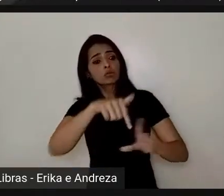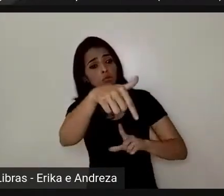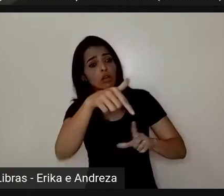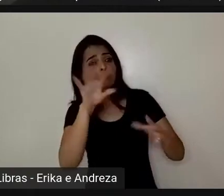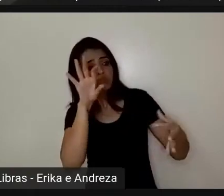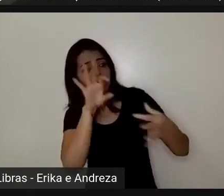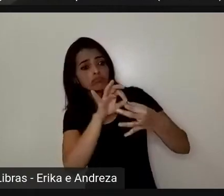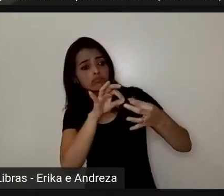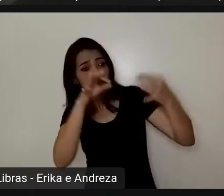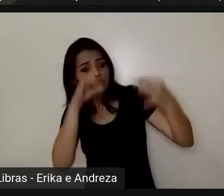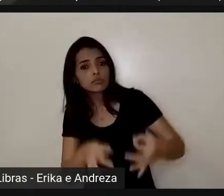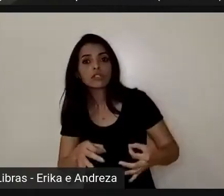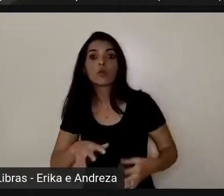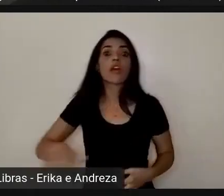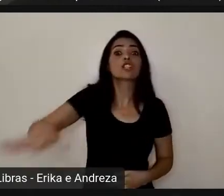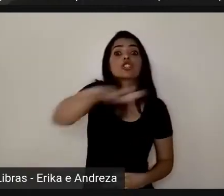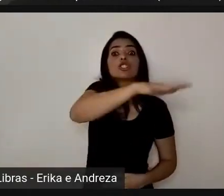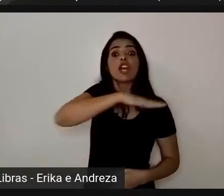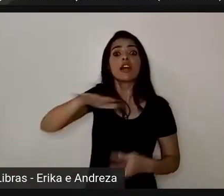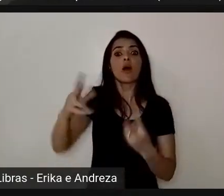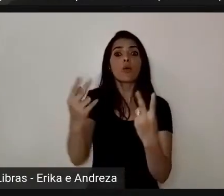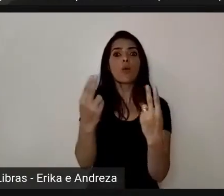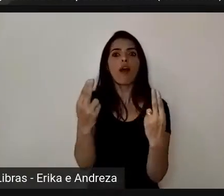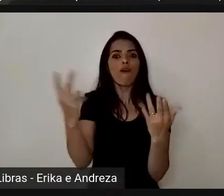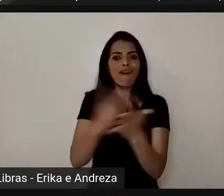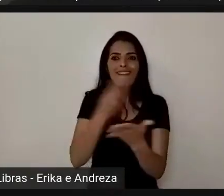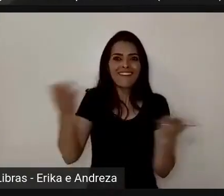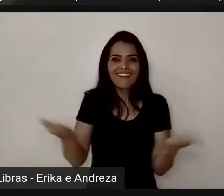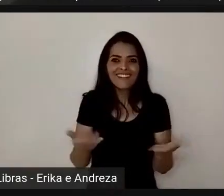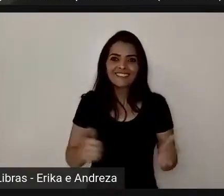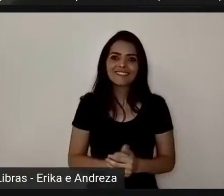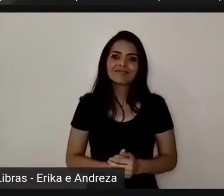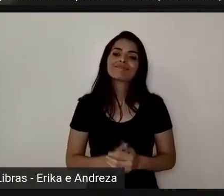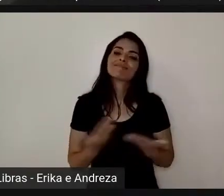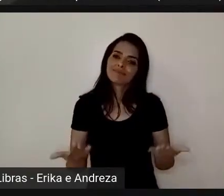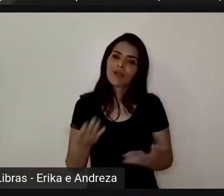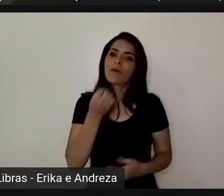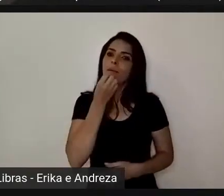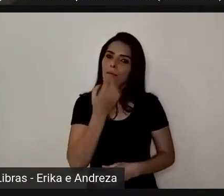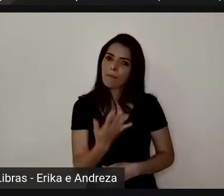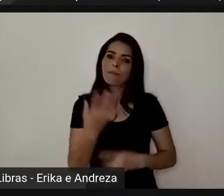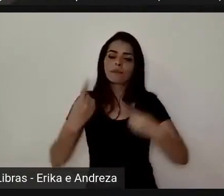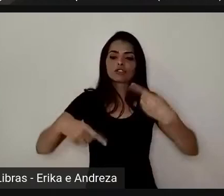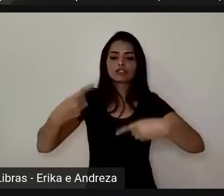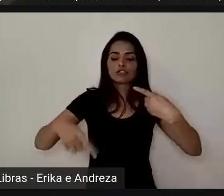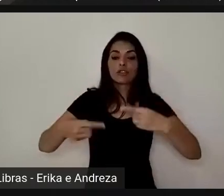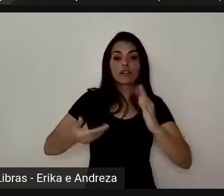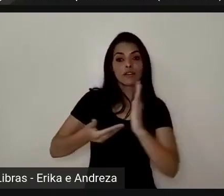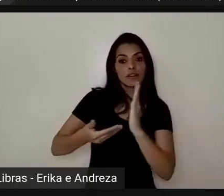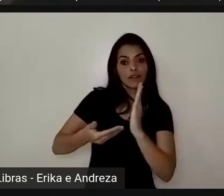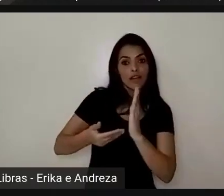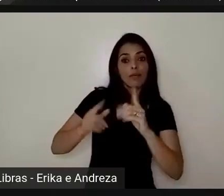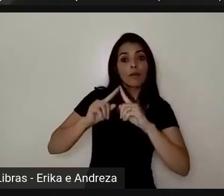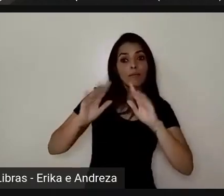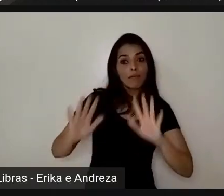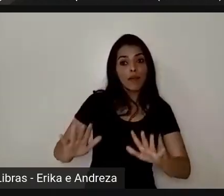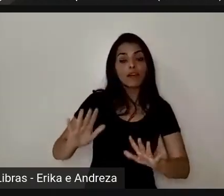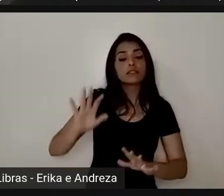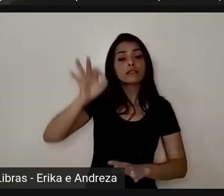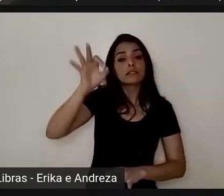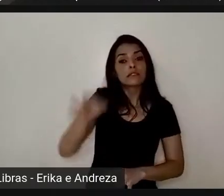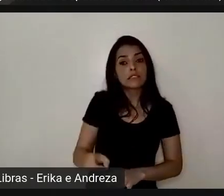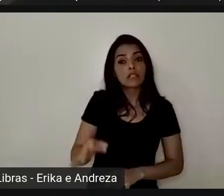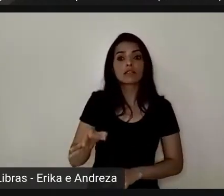acaba acontecendo hoje. Então, acho que é mais um ponto para a gente aprimorar aqui na tramitação da Câmara, mas o que eu tenho certeza é que a gente não